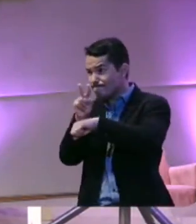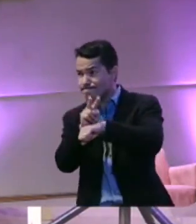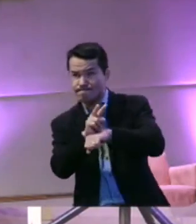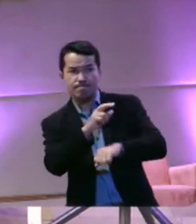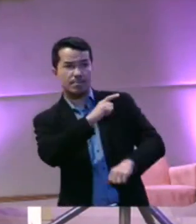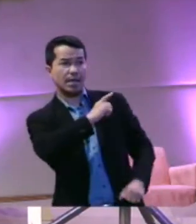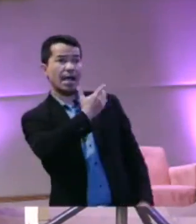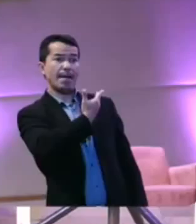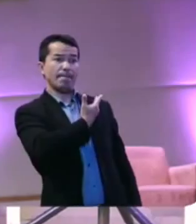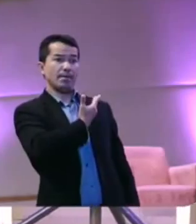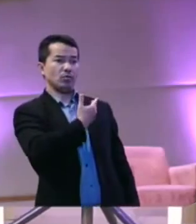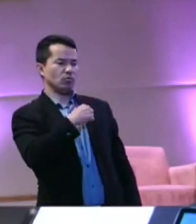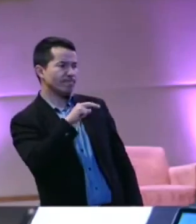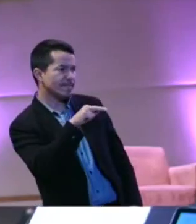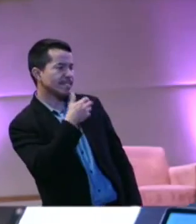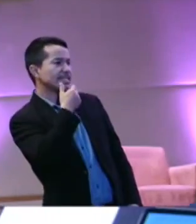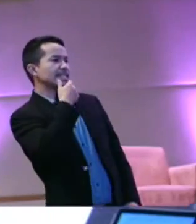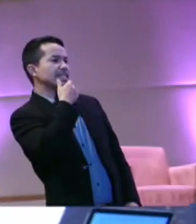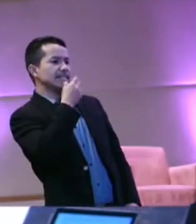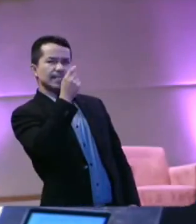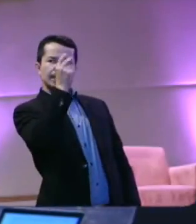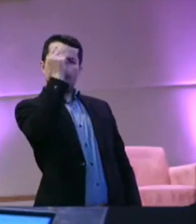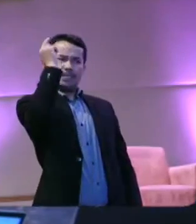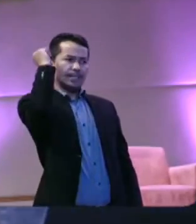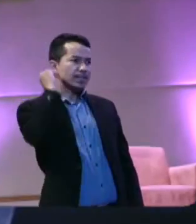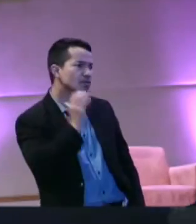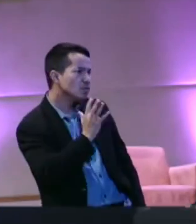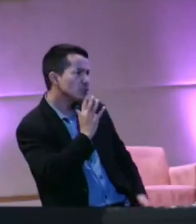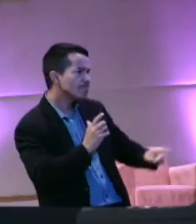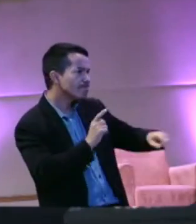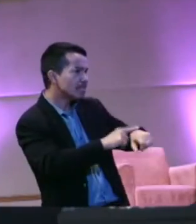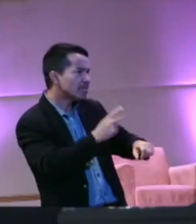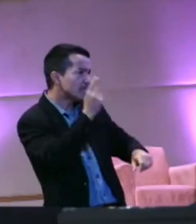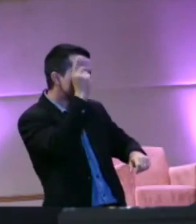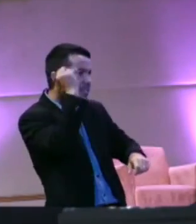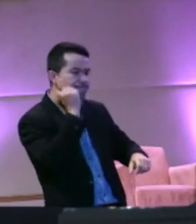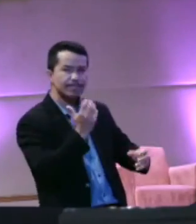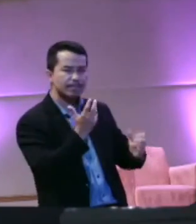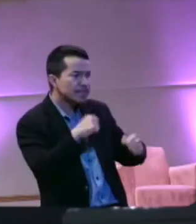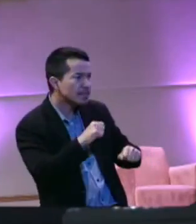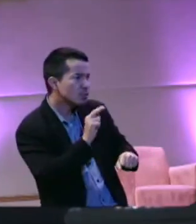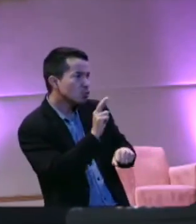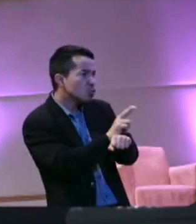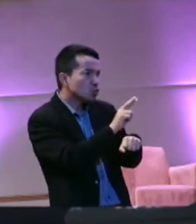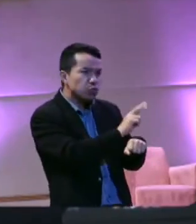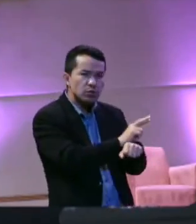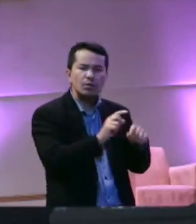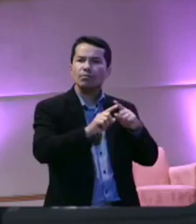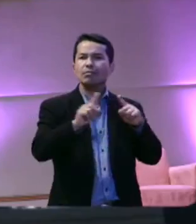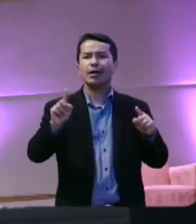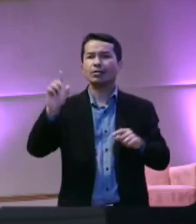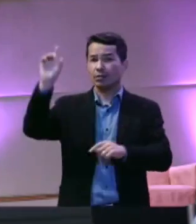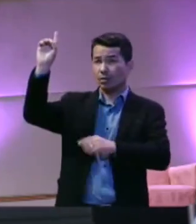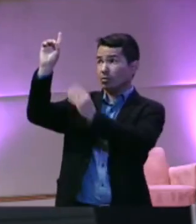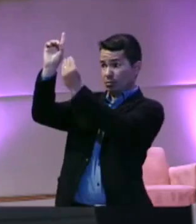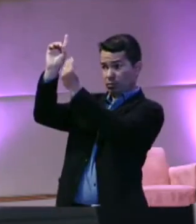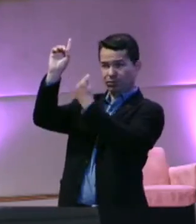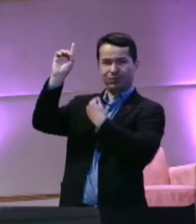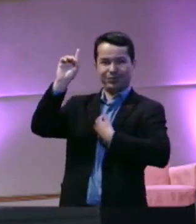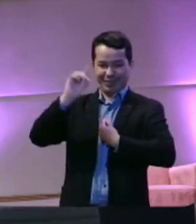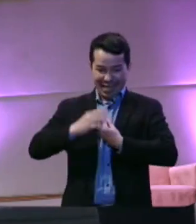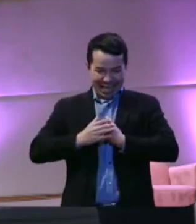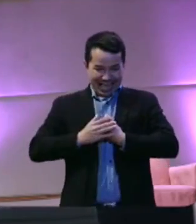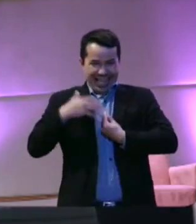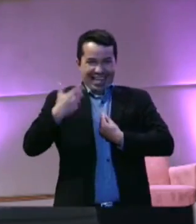das pessoas que nós conhecemos há muito tempo. Imagine se tudo isso que nós recebemos como favor